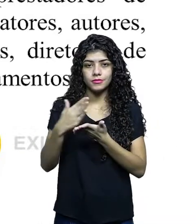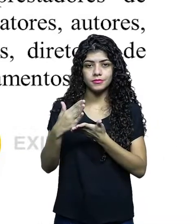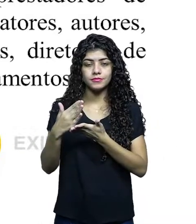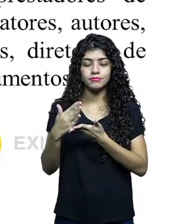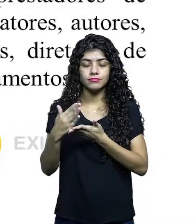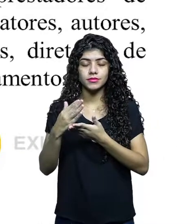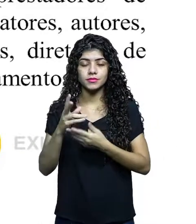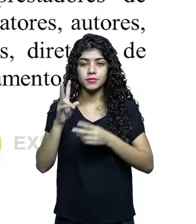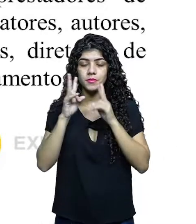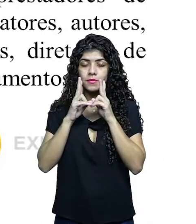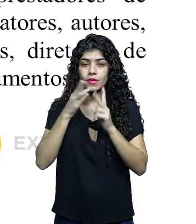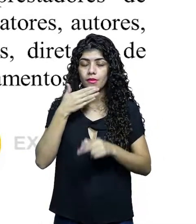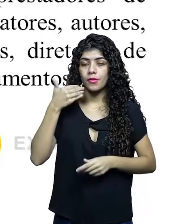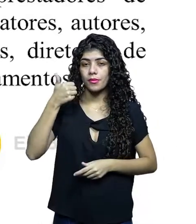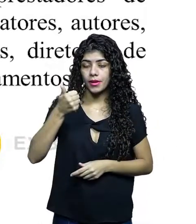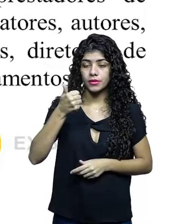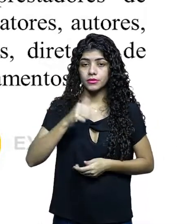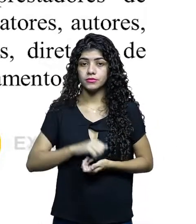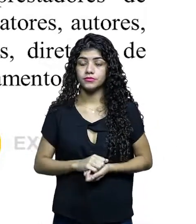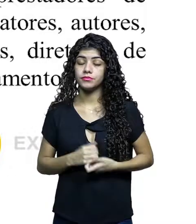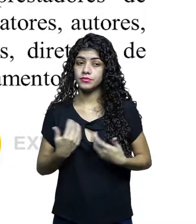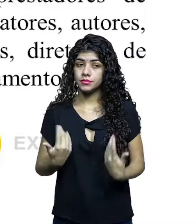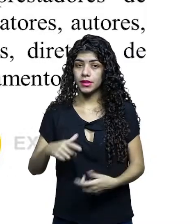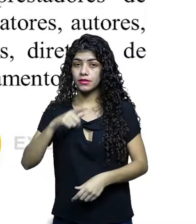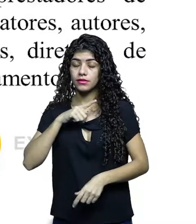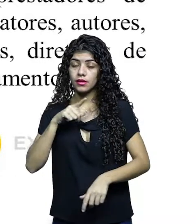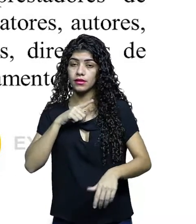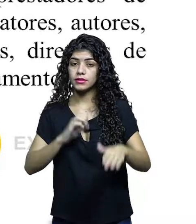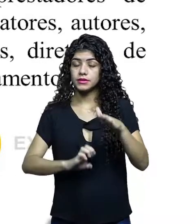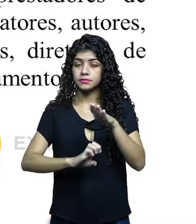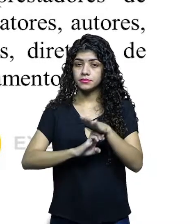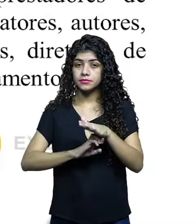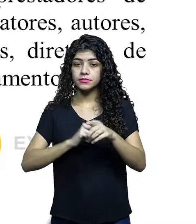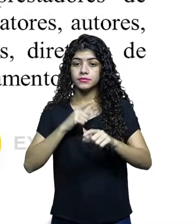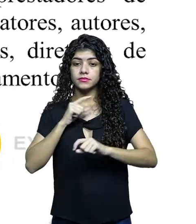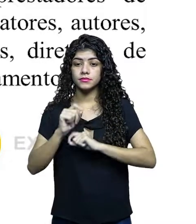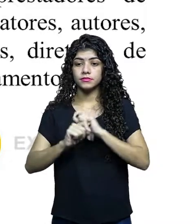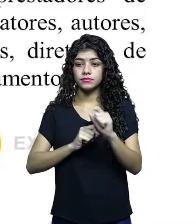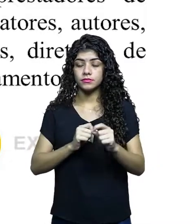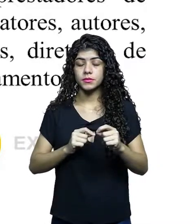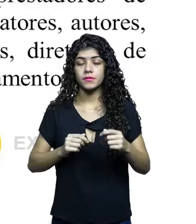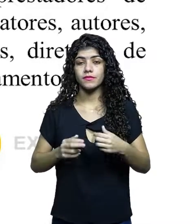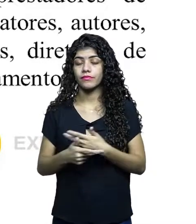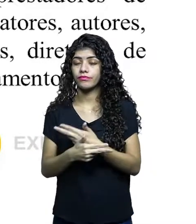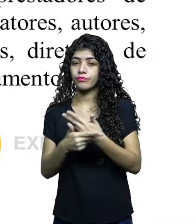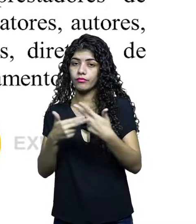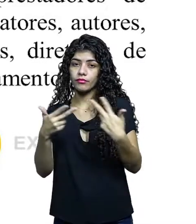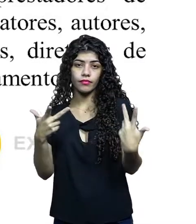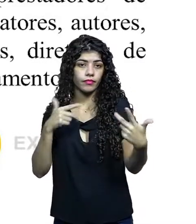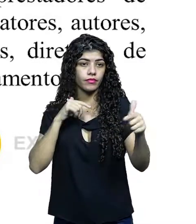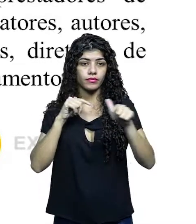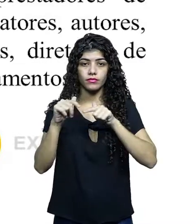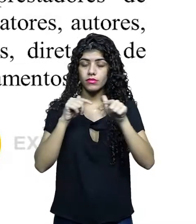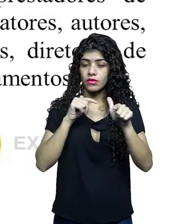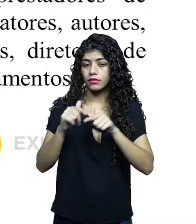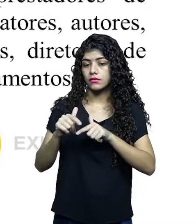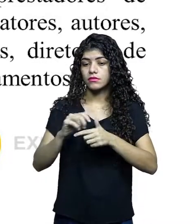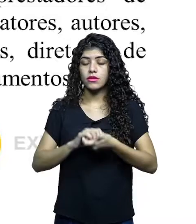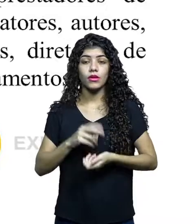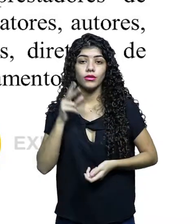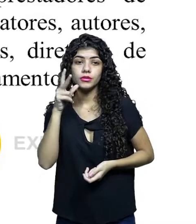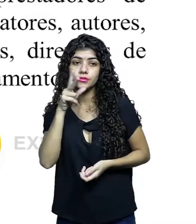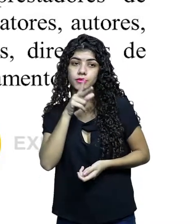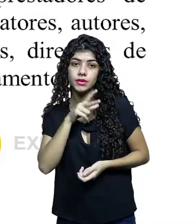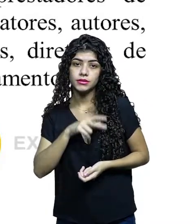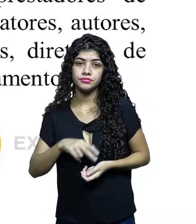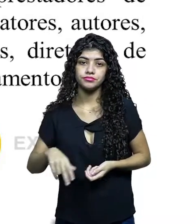setor mais inchado da cadeia produtiva. Pois além das empresas produtoras, estão inseridas neste setor vários prestadores de serviços,